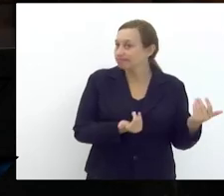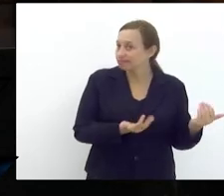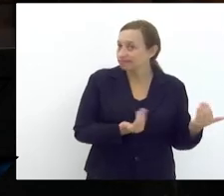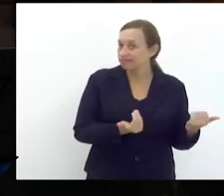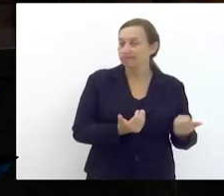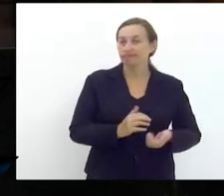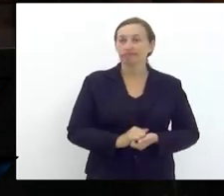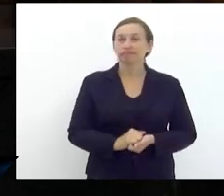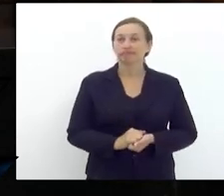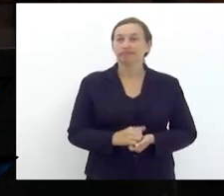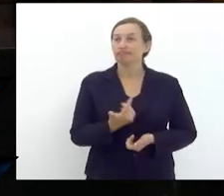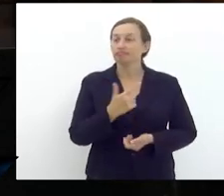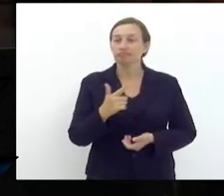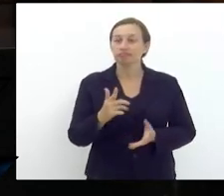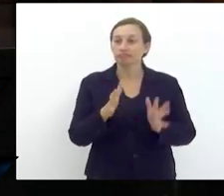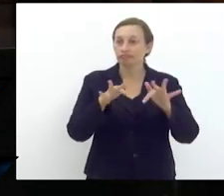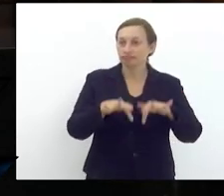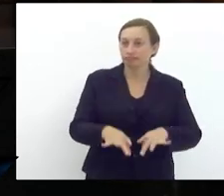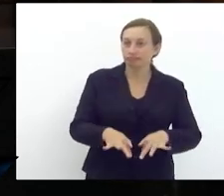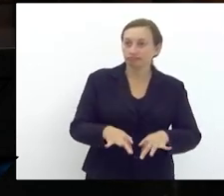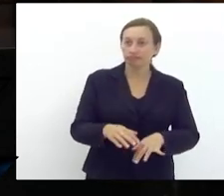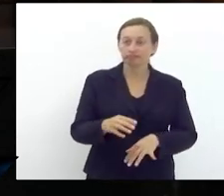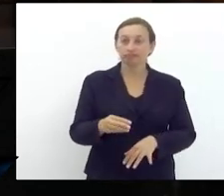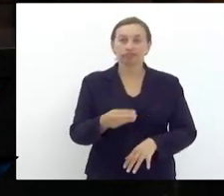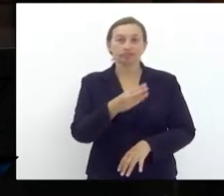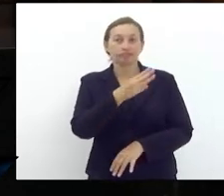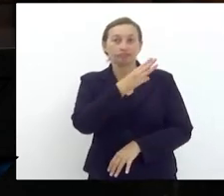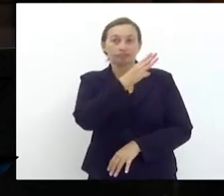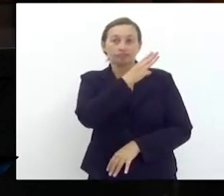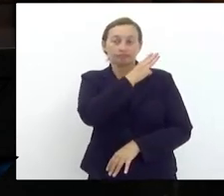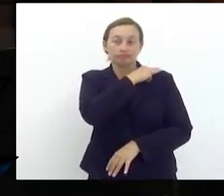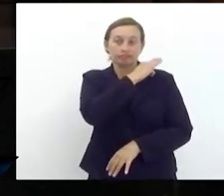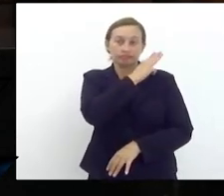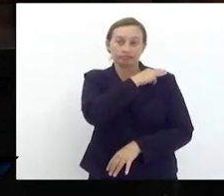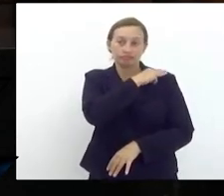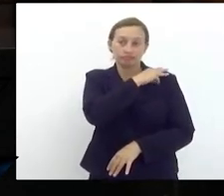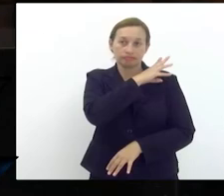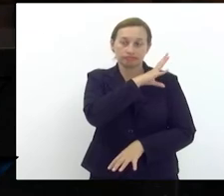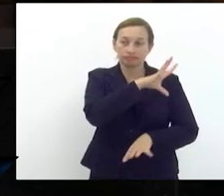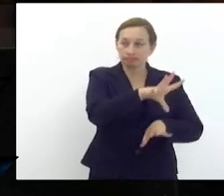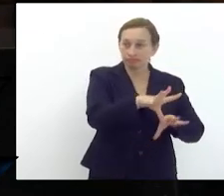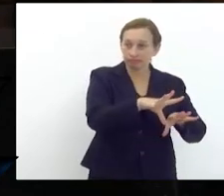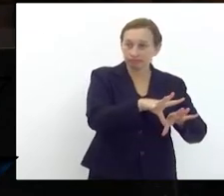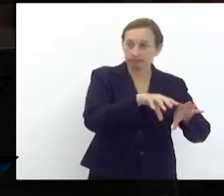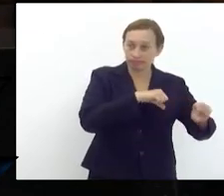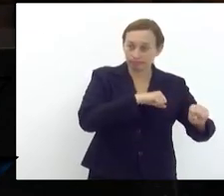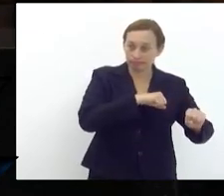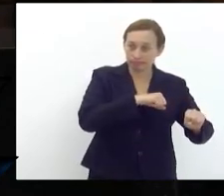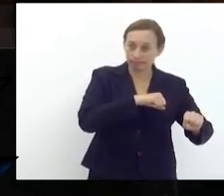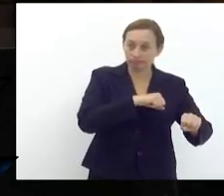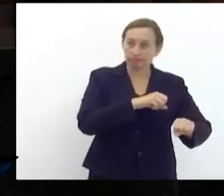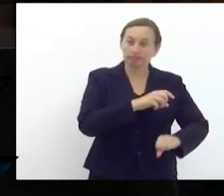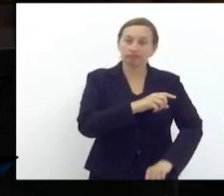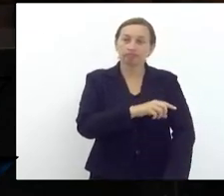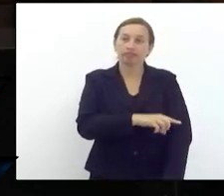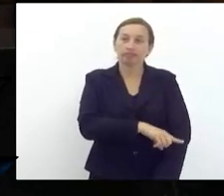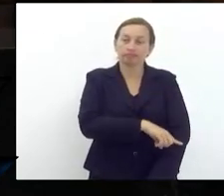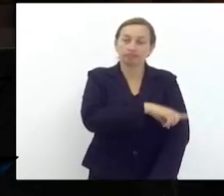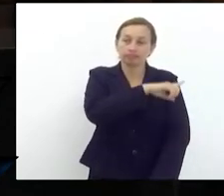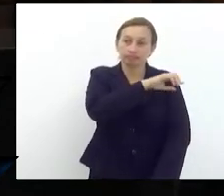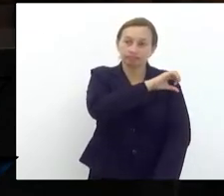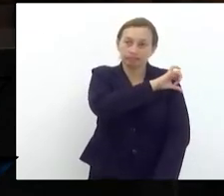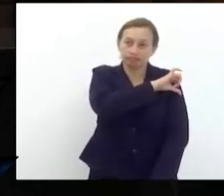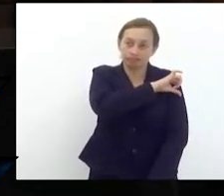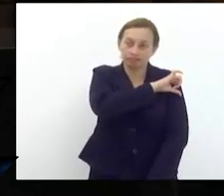adulto e não terminou o ensino fundamental e o médio desde ontem até o dia 6 de julho ou seja do dia 22